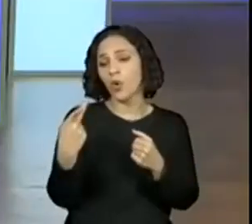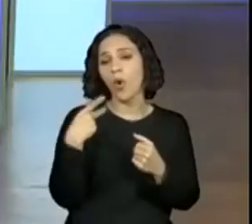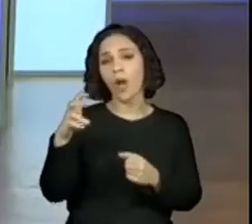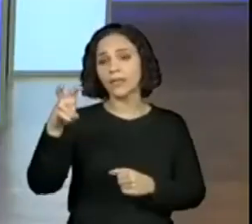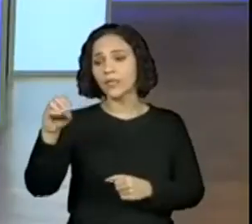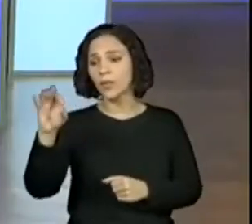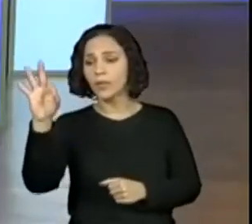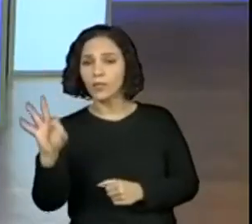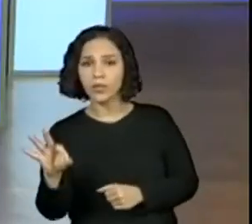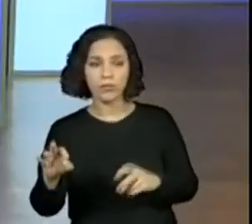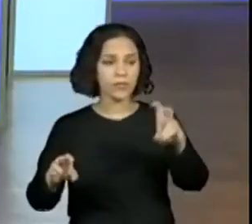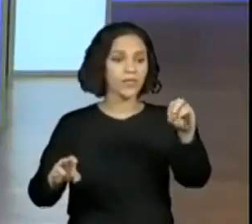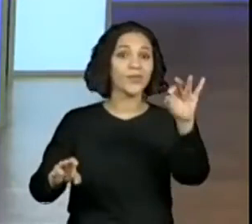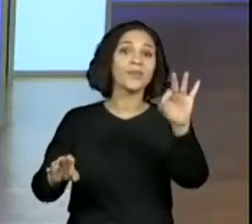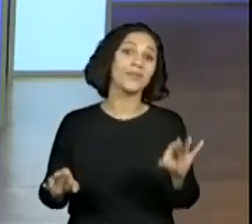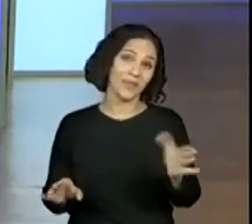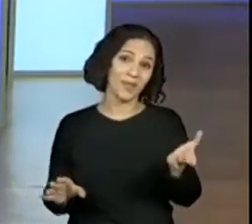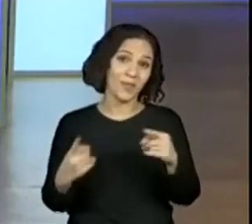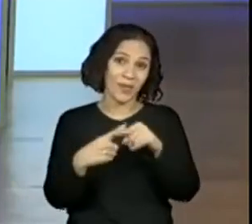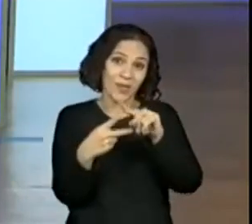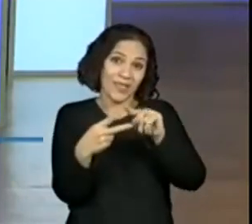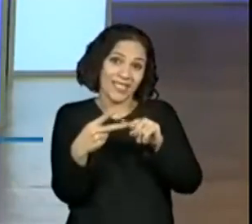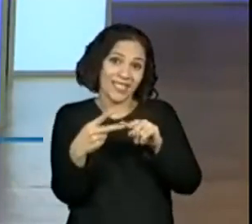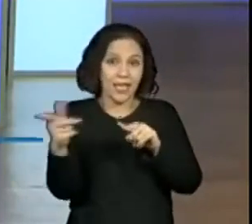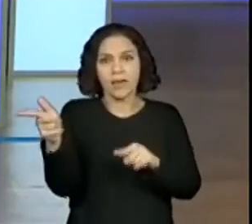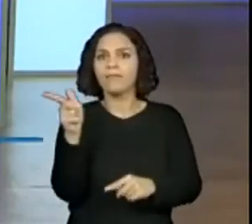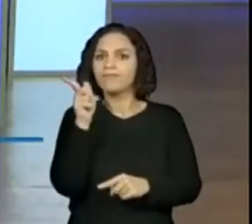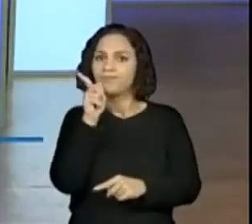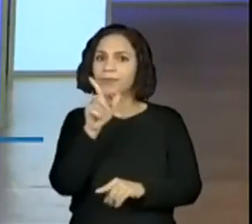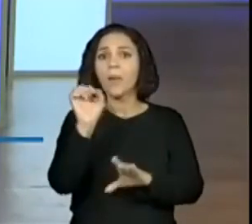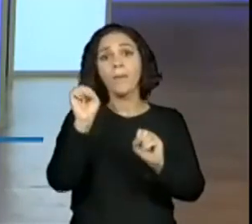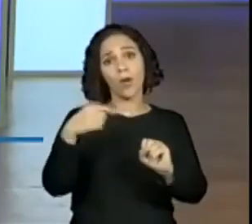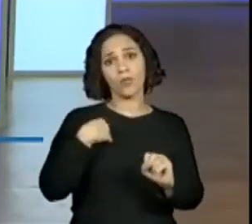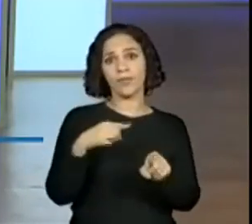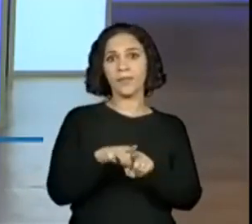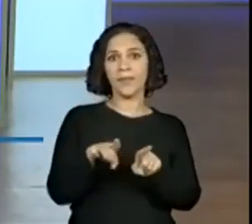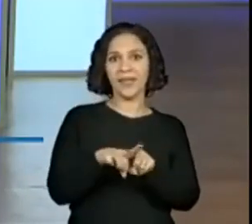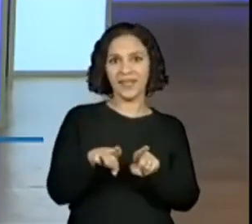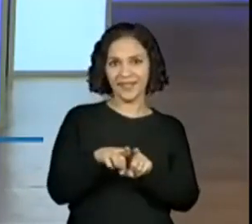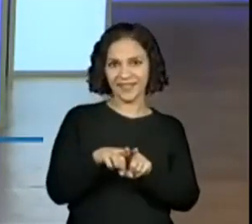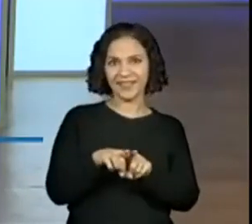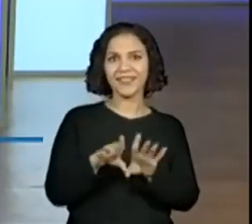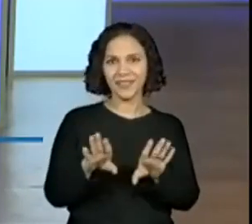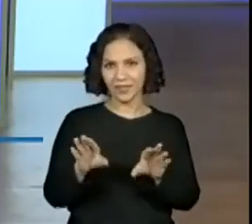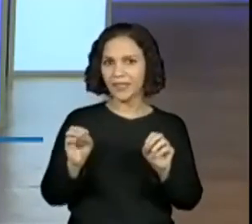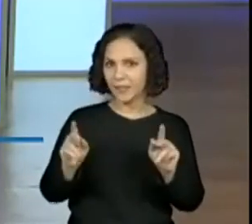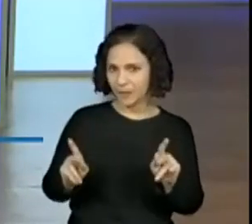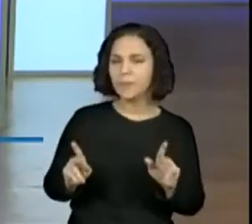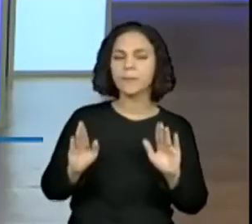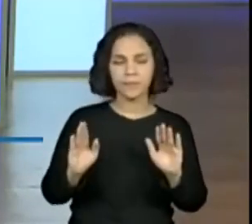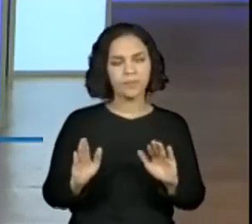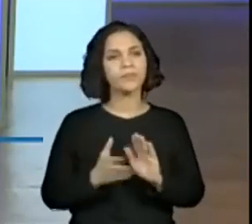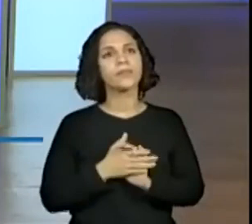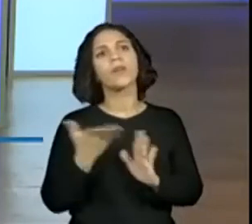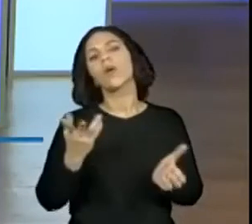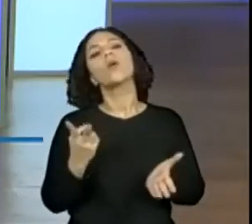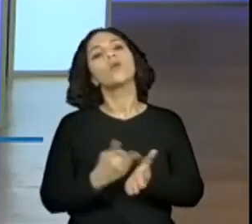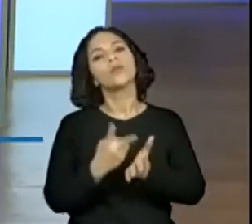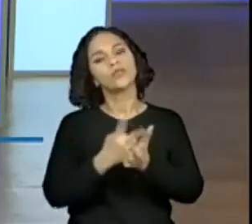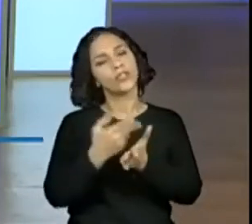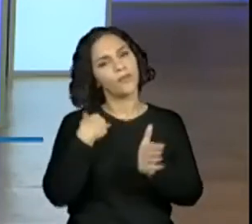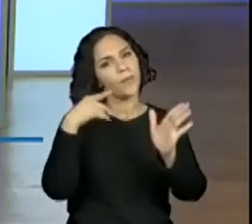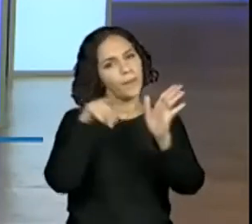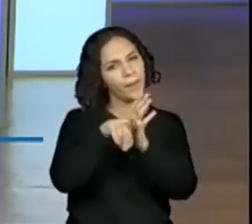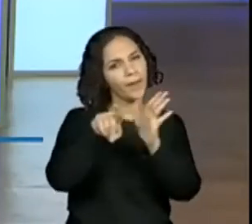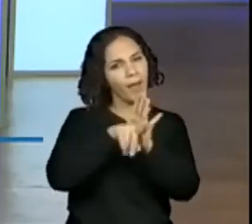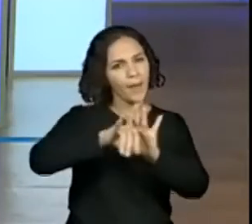certo o dia tanto no caso você ganhou mas podia ter sido Eu também certo ok tá mas vamos continuar eu quero